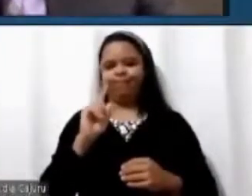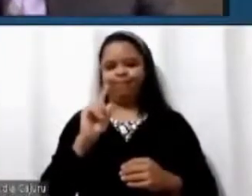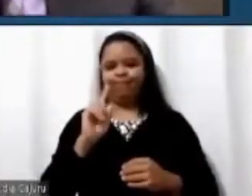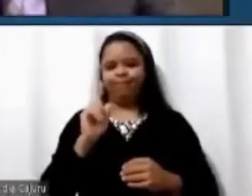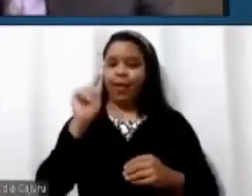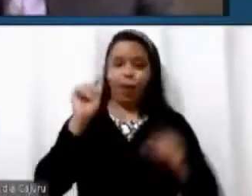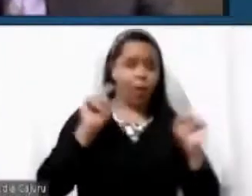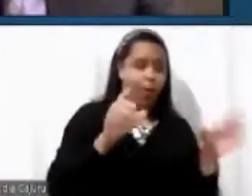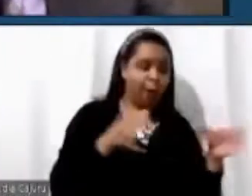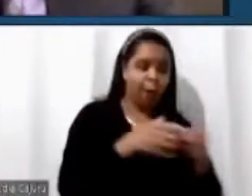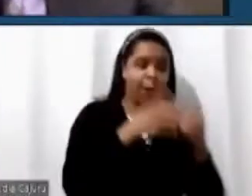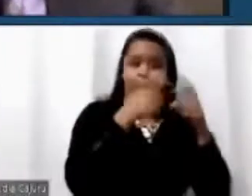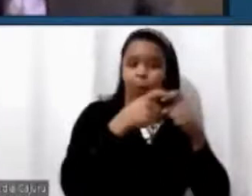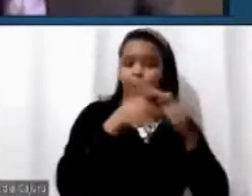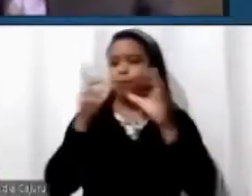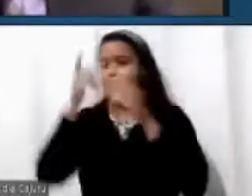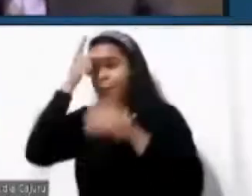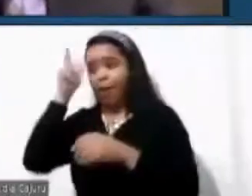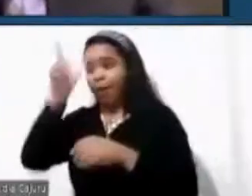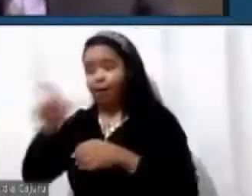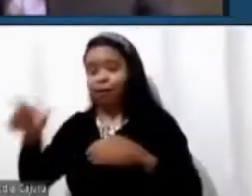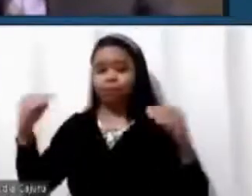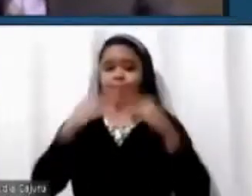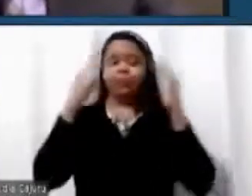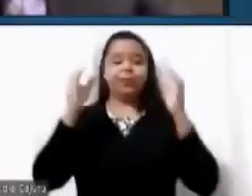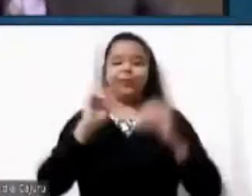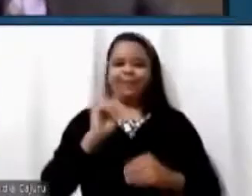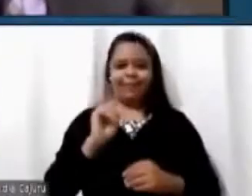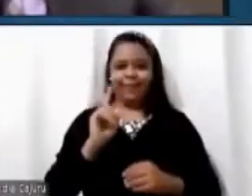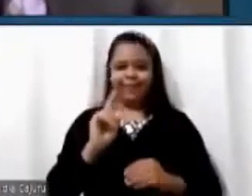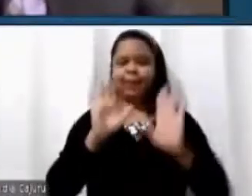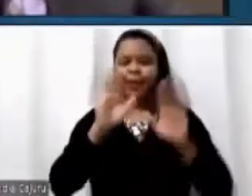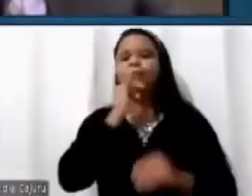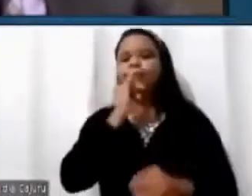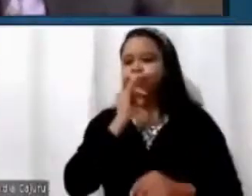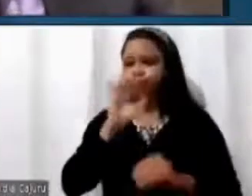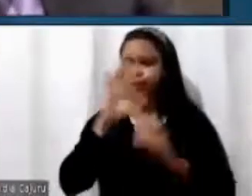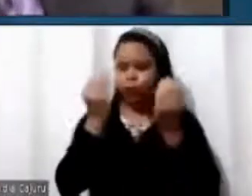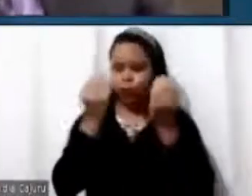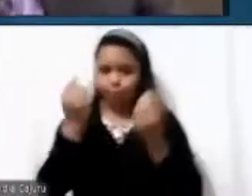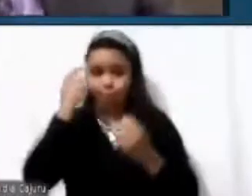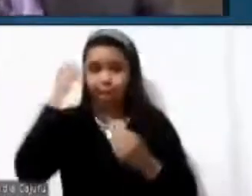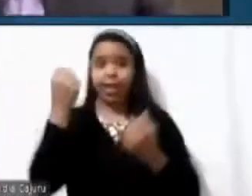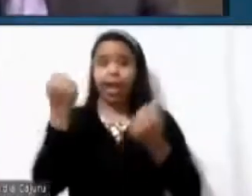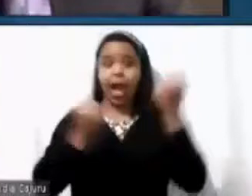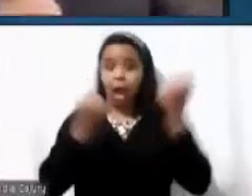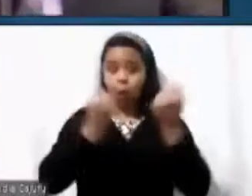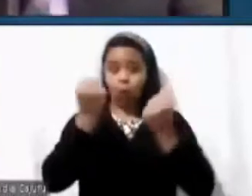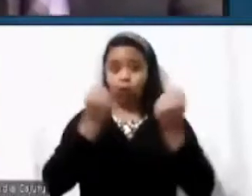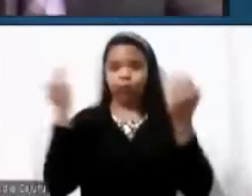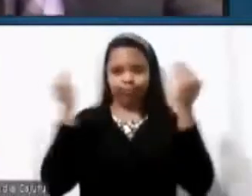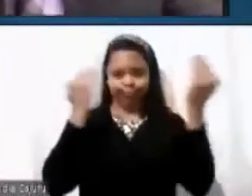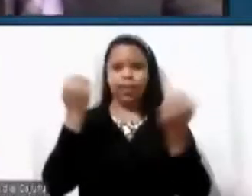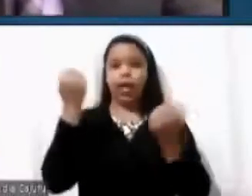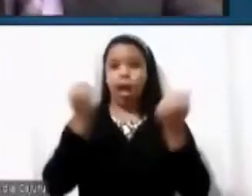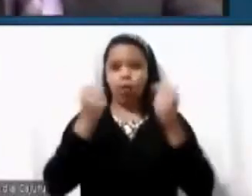de confluência. Como pode haver conflito de confluência? Imagine os dois carros indo para o mesmo lado, mas eles precisam ficar um do